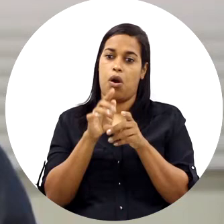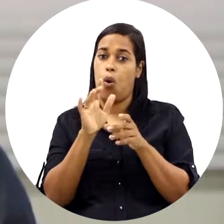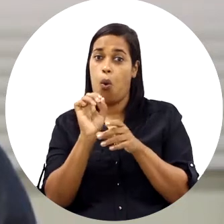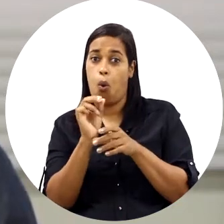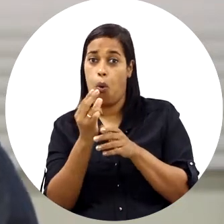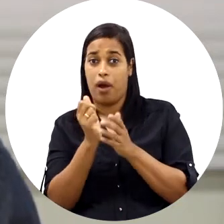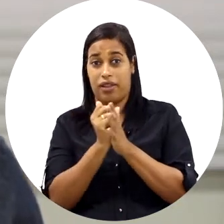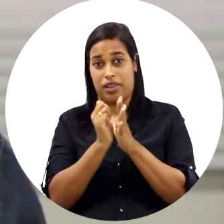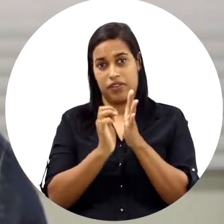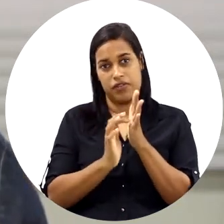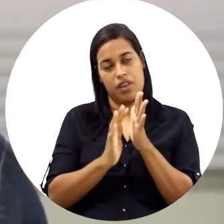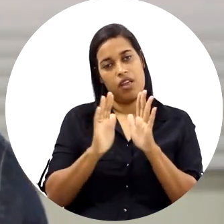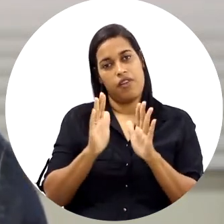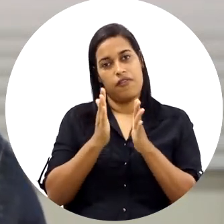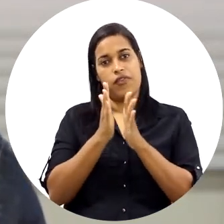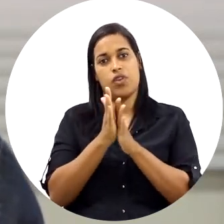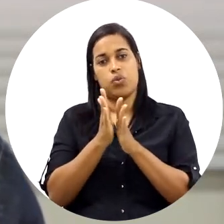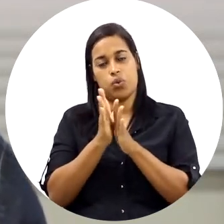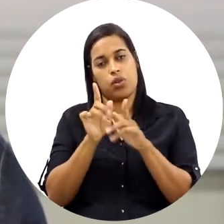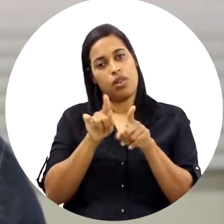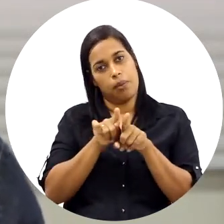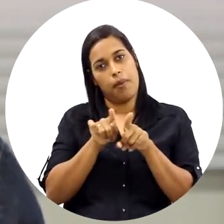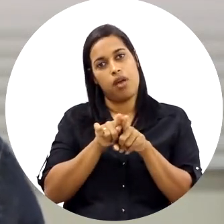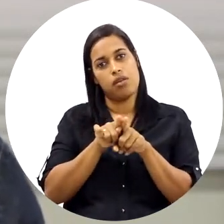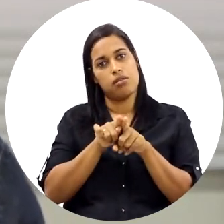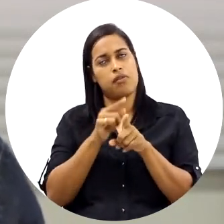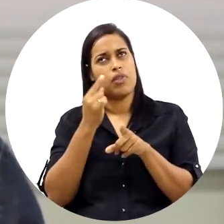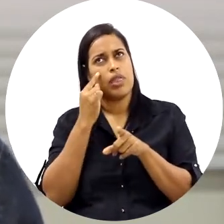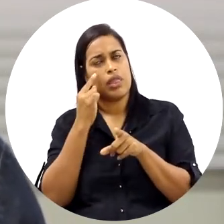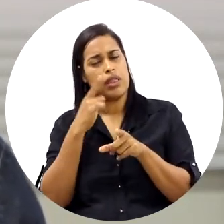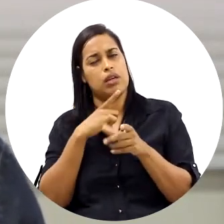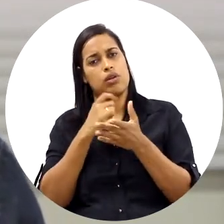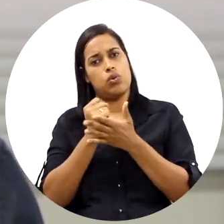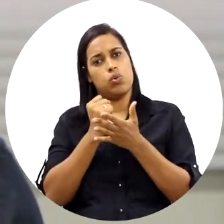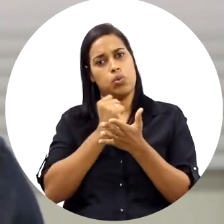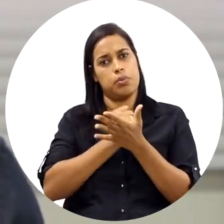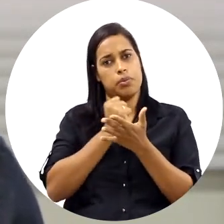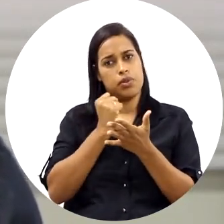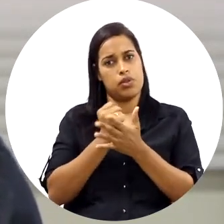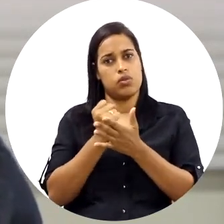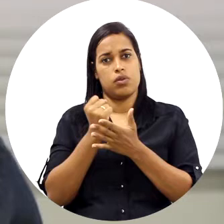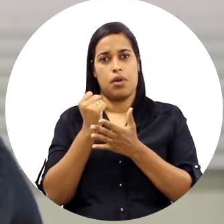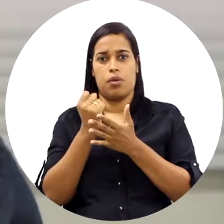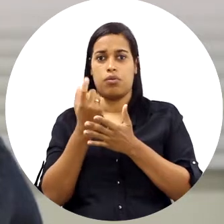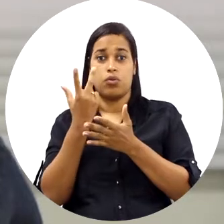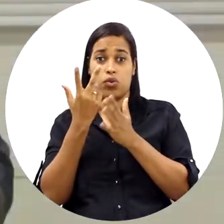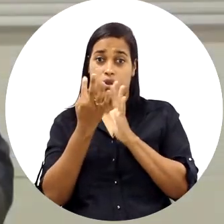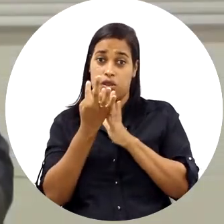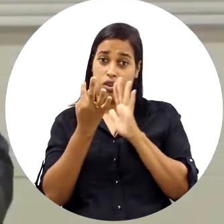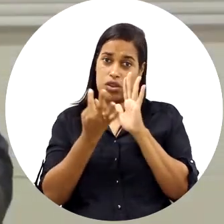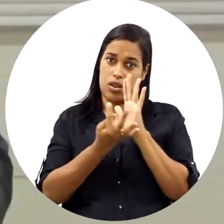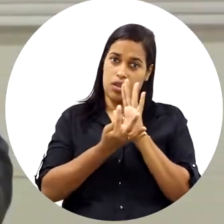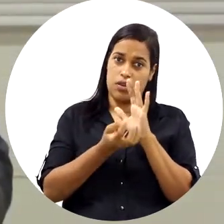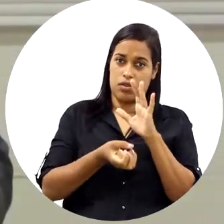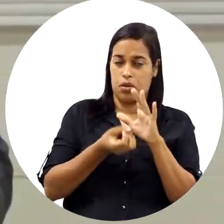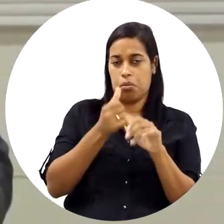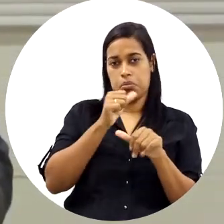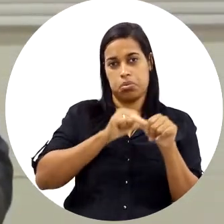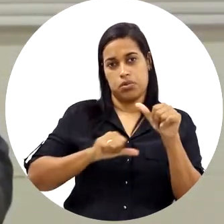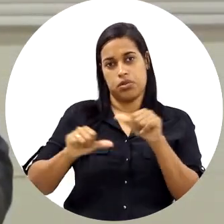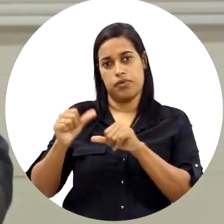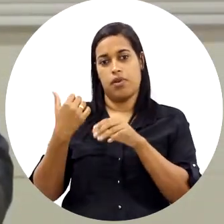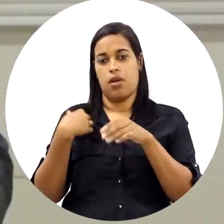evento que você está criando. E aí você tem, nesses documentos, ele é um padrão. Normalmente é um texto comum e só vai modificar o cliente que você